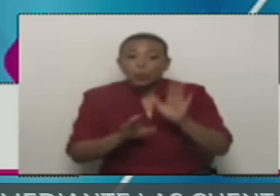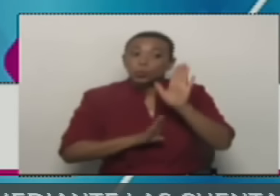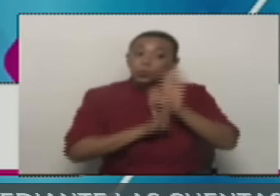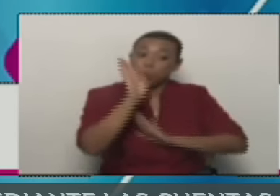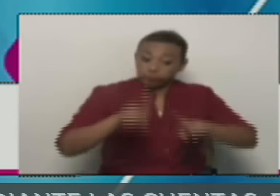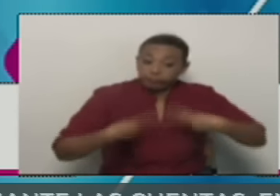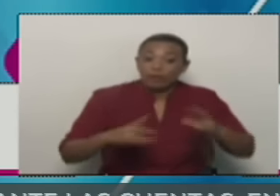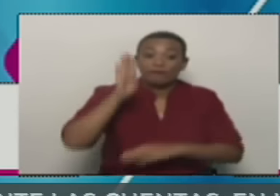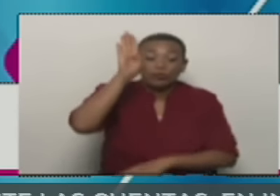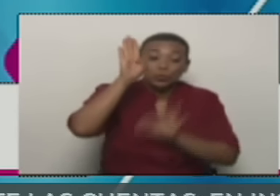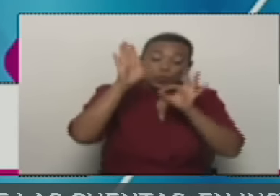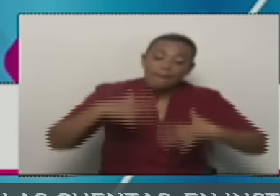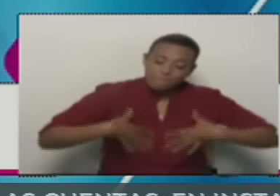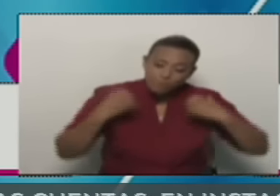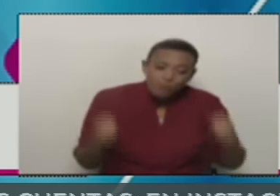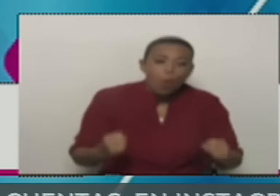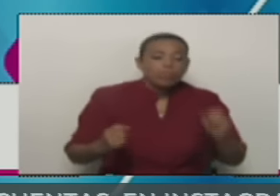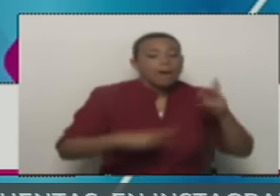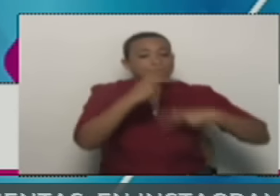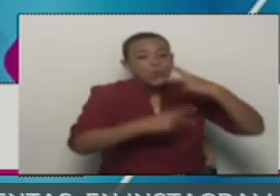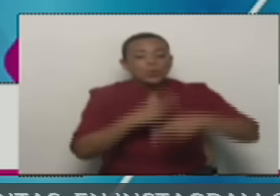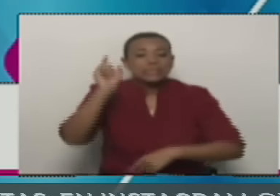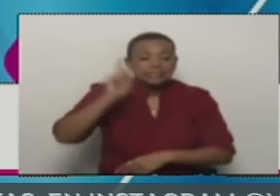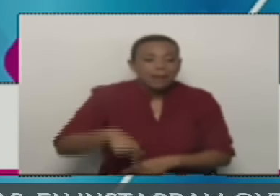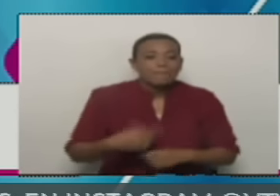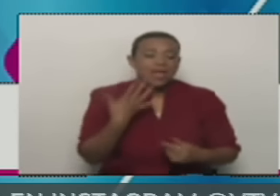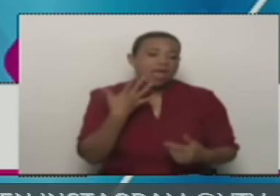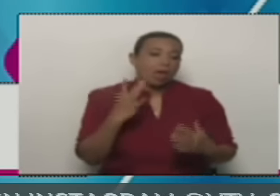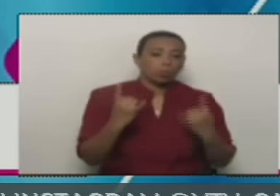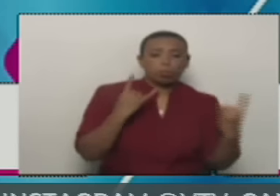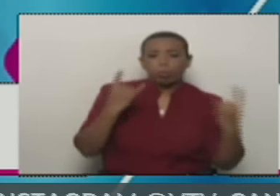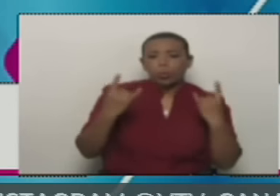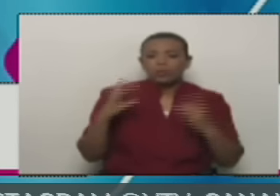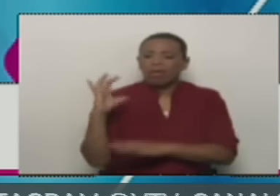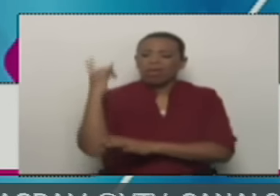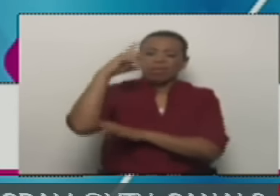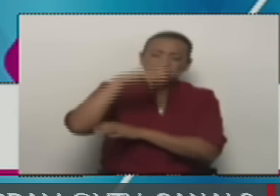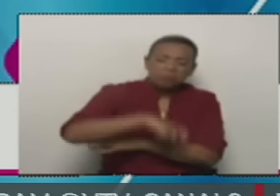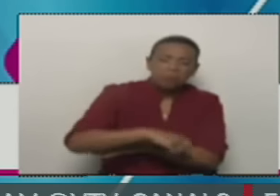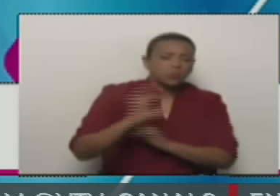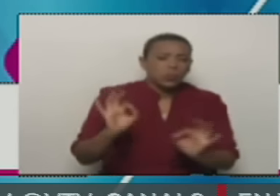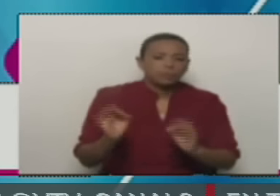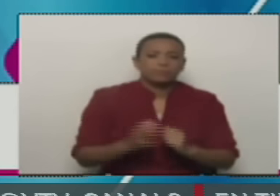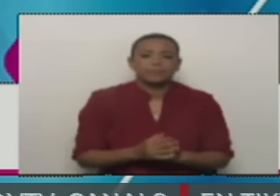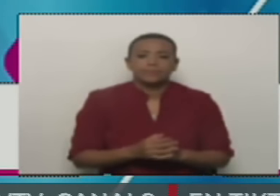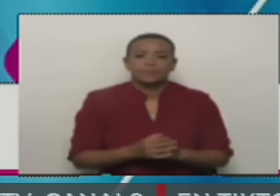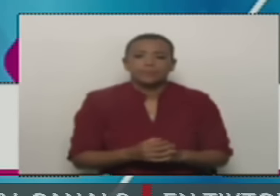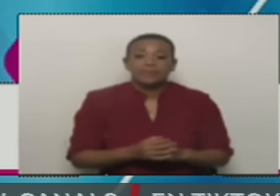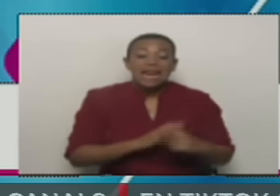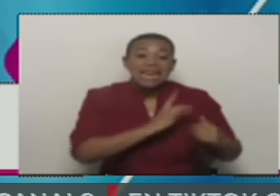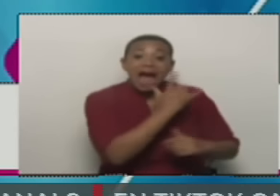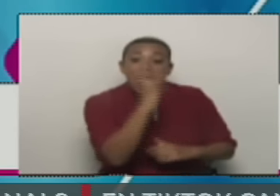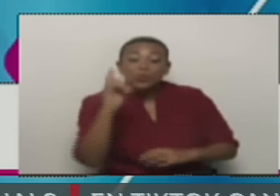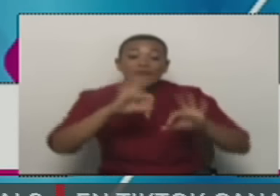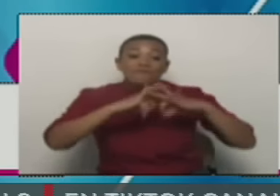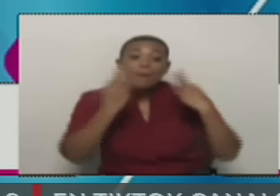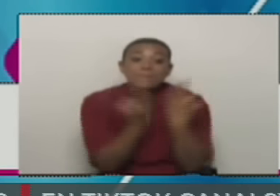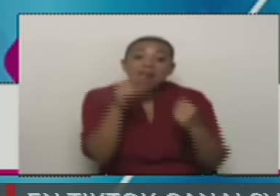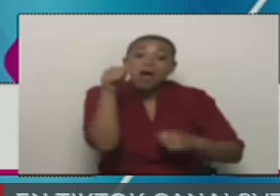del futuro, que es posible poder producir sin el uso de agrotóxicos. E a agricultura familiar,